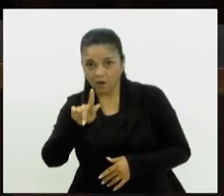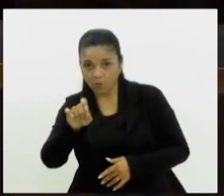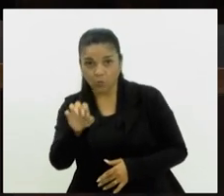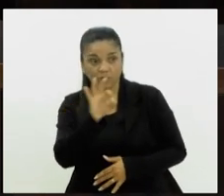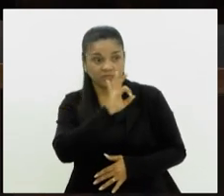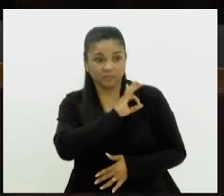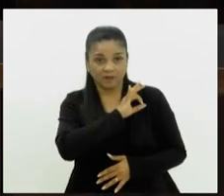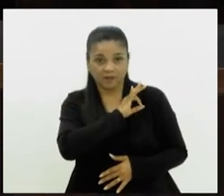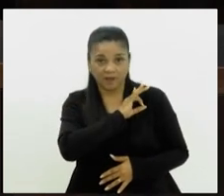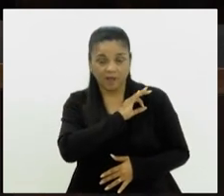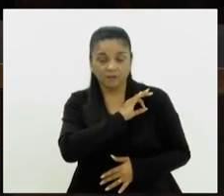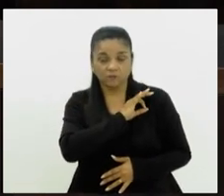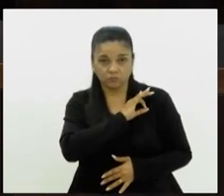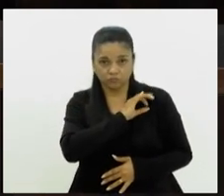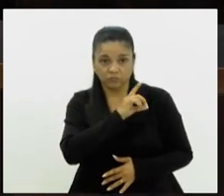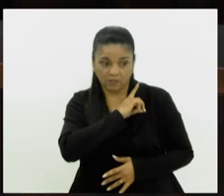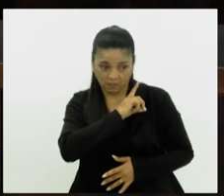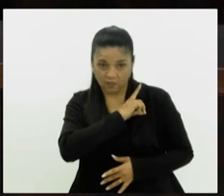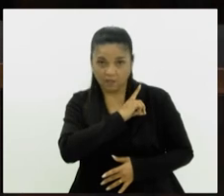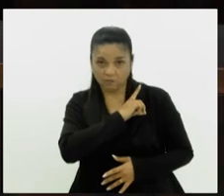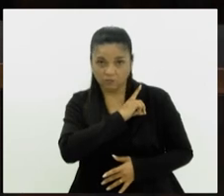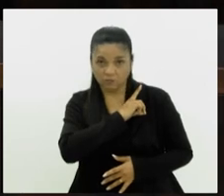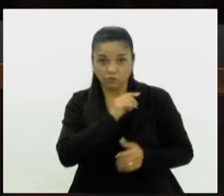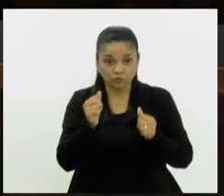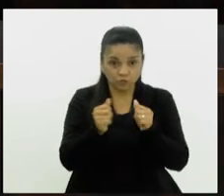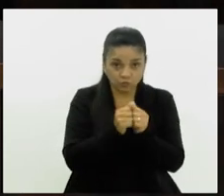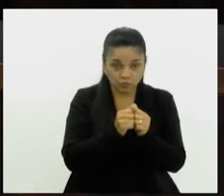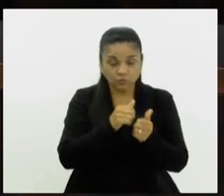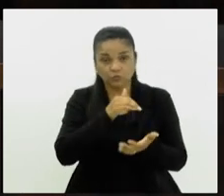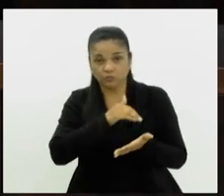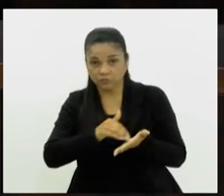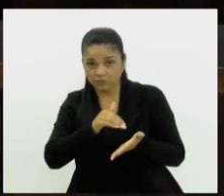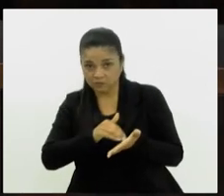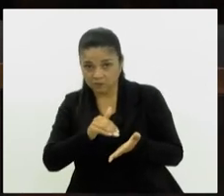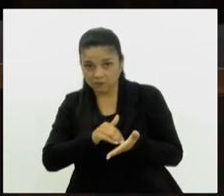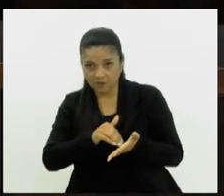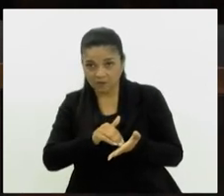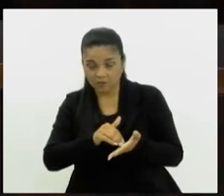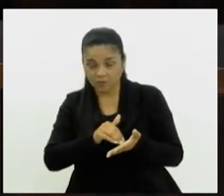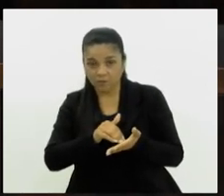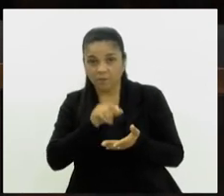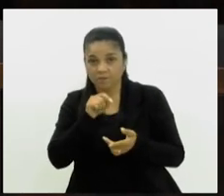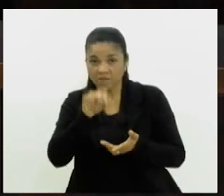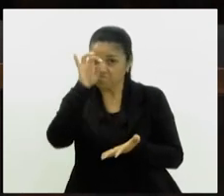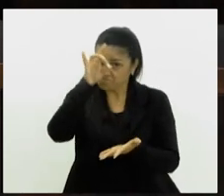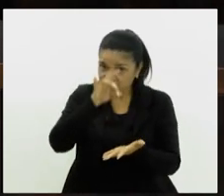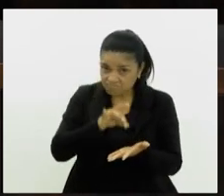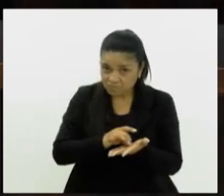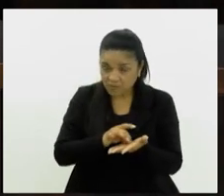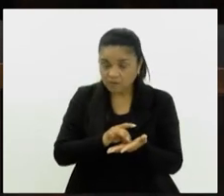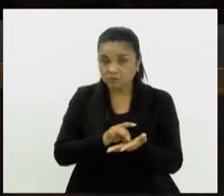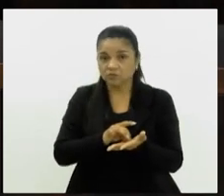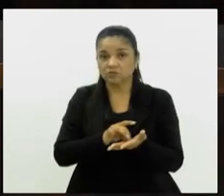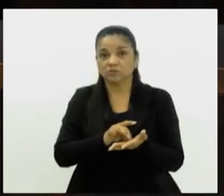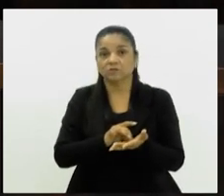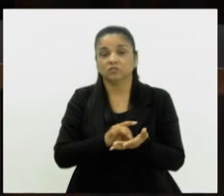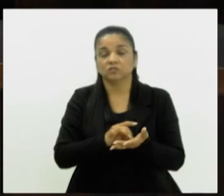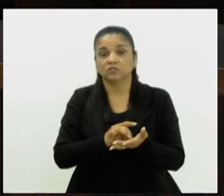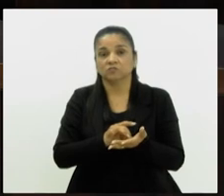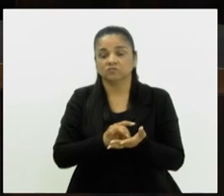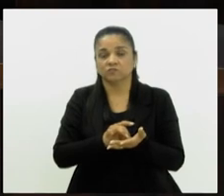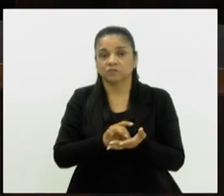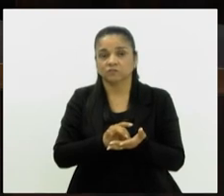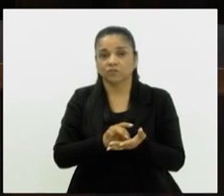polícia com status de secretário. Então, a bem da verdade, para dar forma ao que é, na